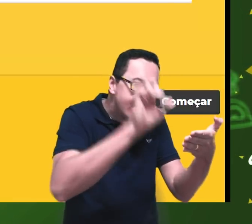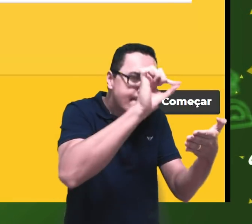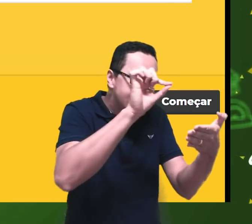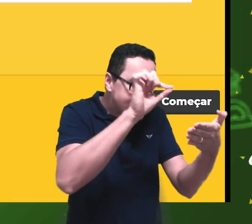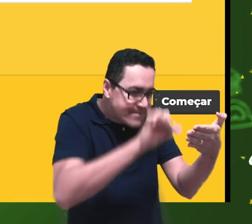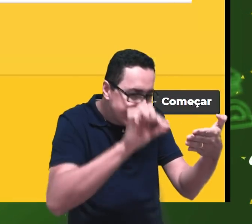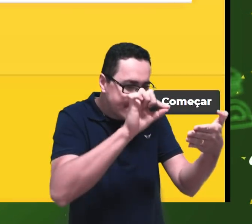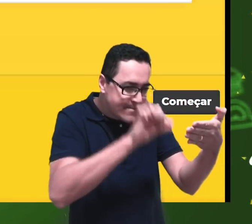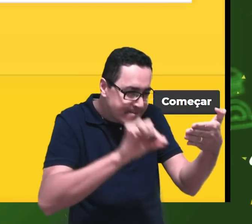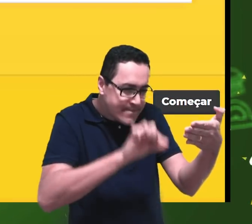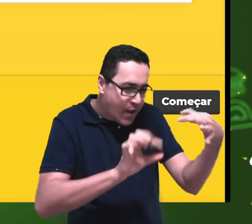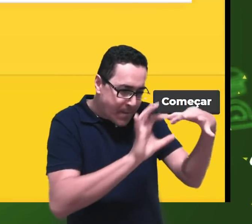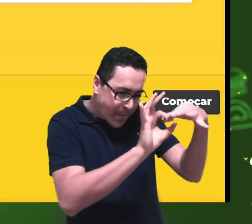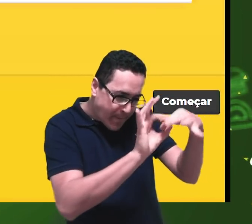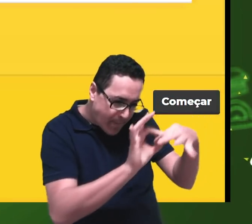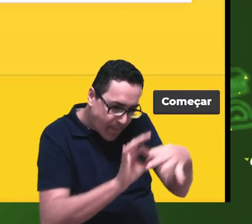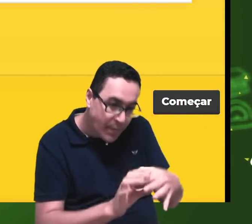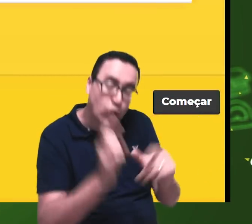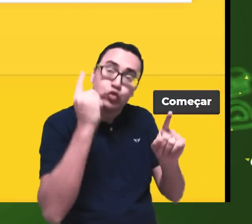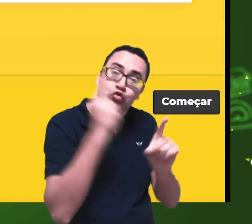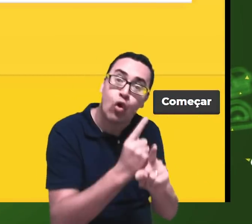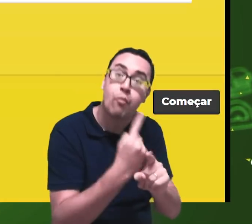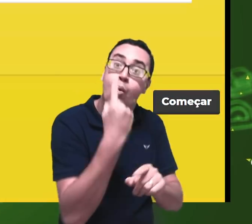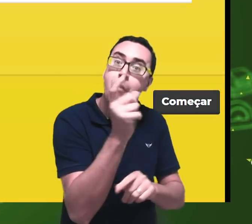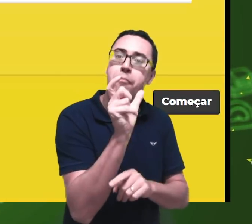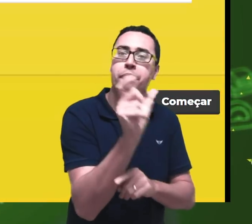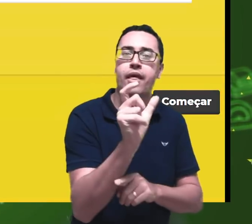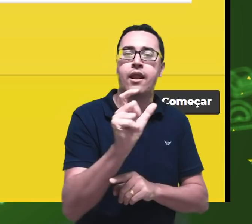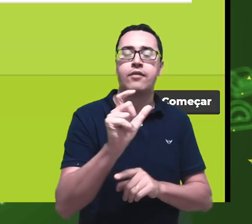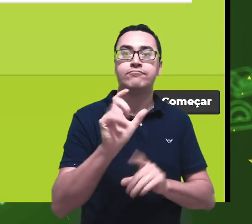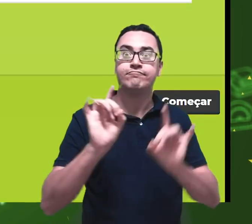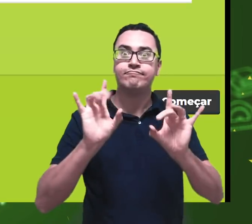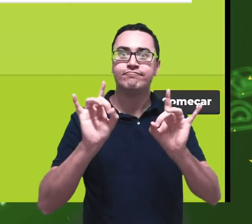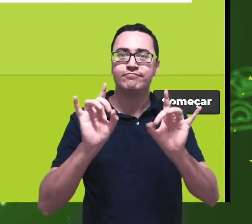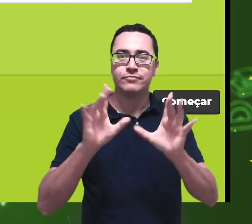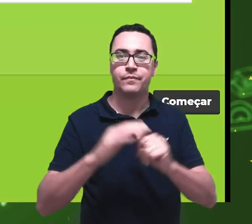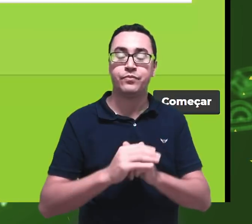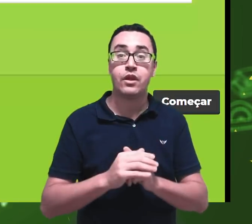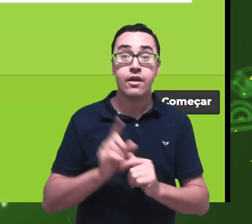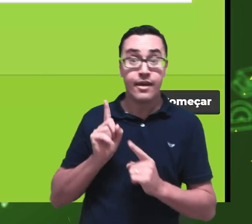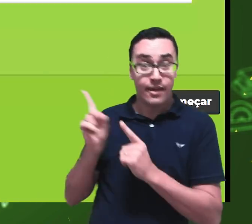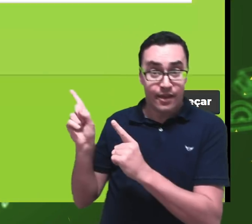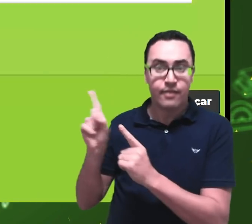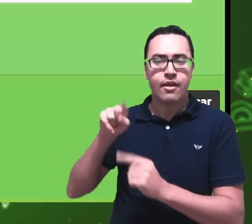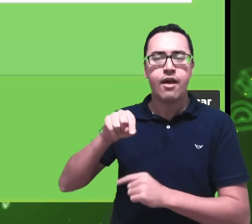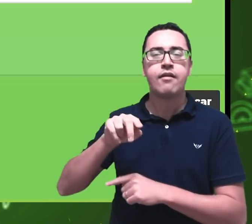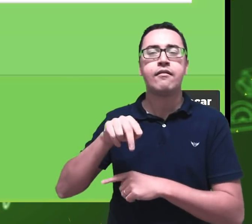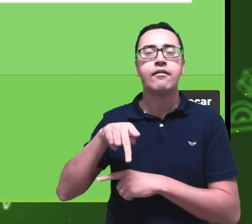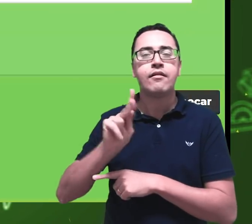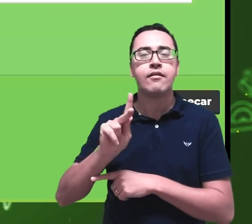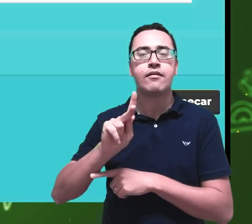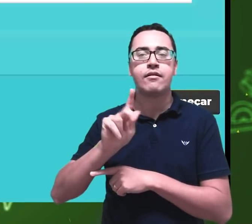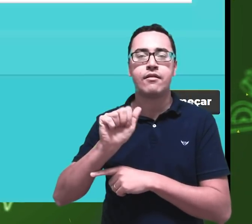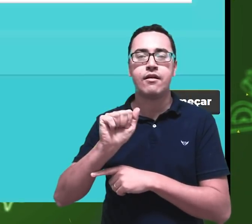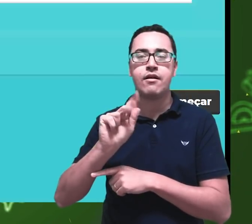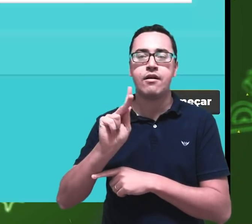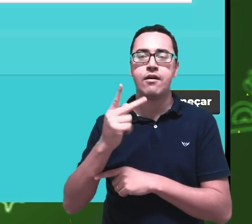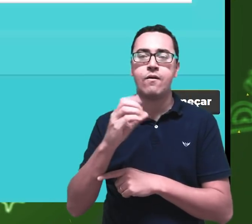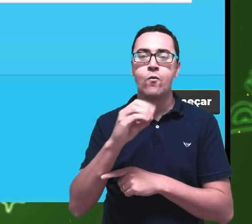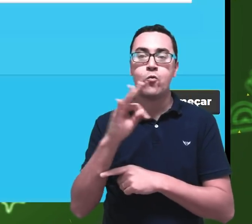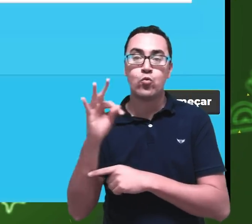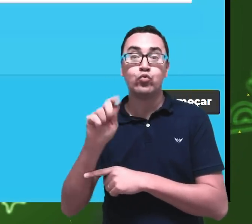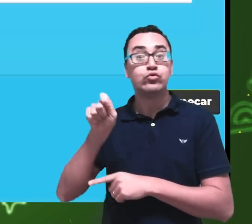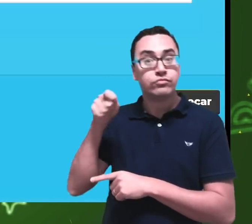dia, tá bom? Então, eu vou usar esse aplicativo que chama-se Kahoot, tá bom? E aí, ao longo, eu vou